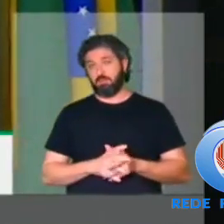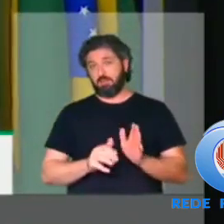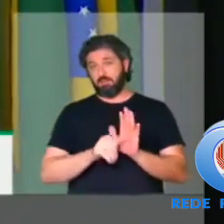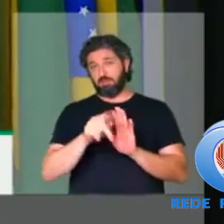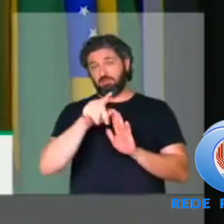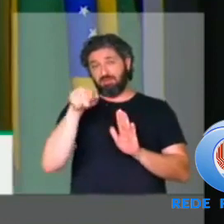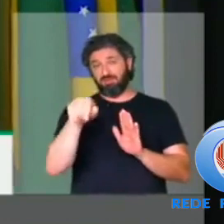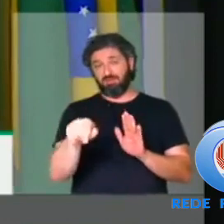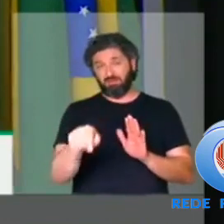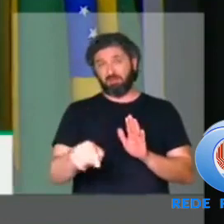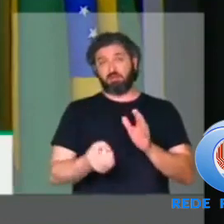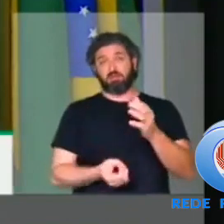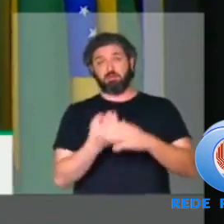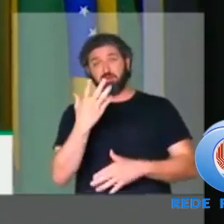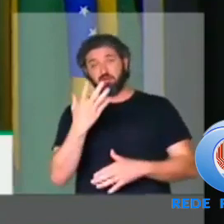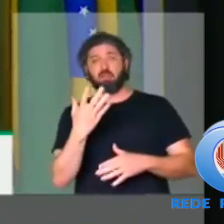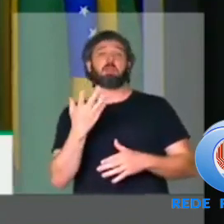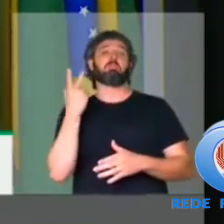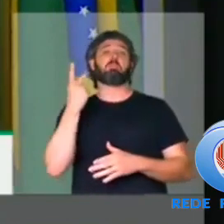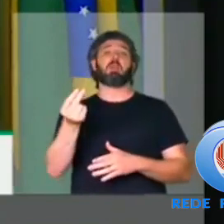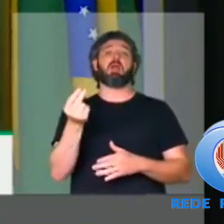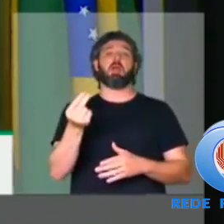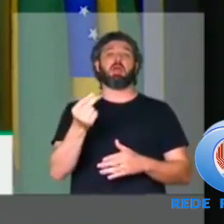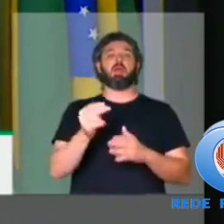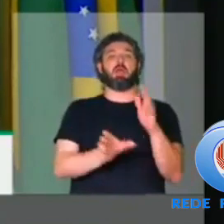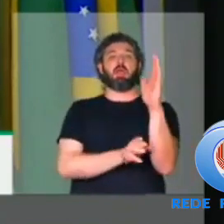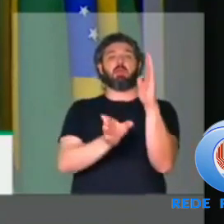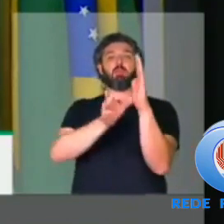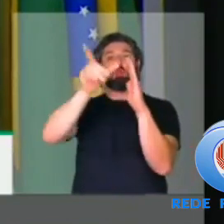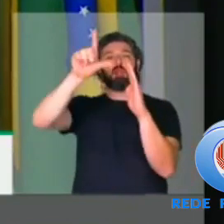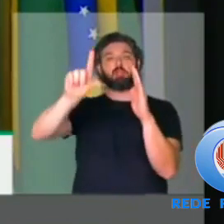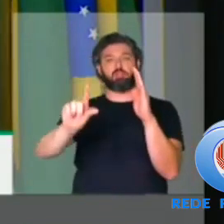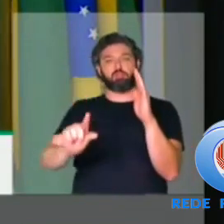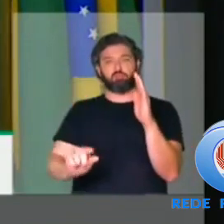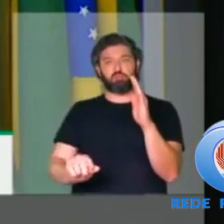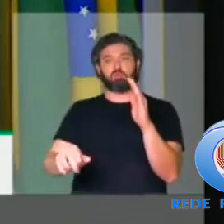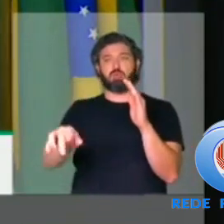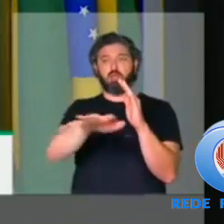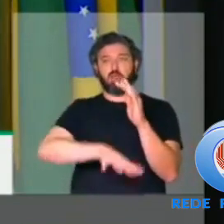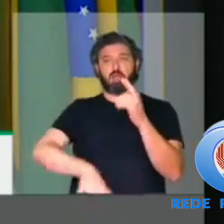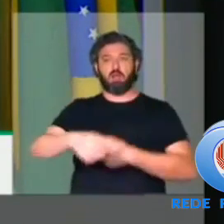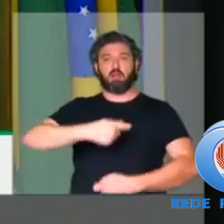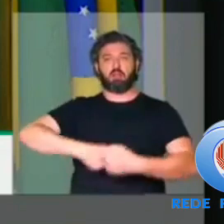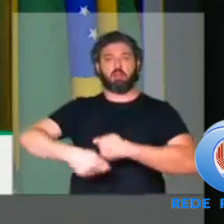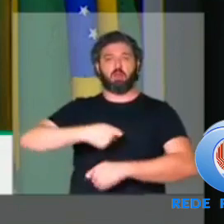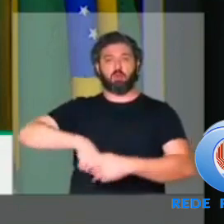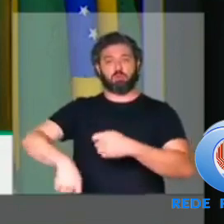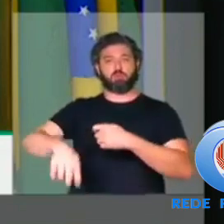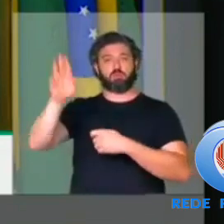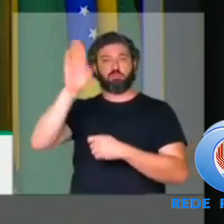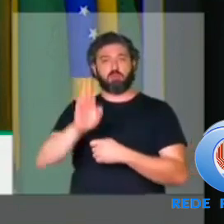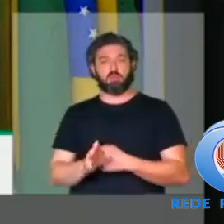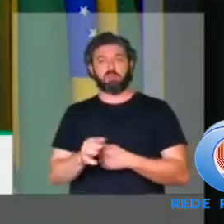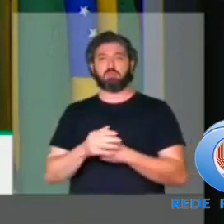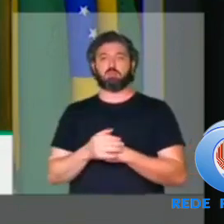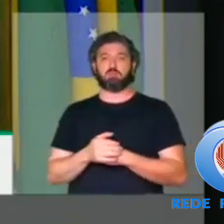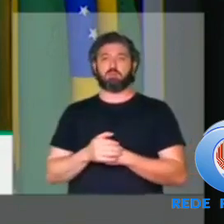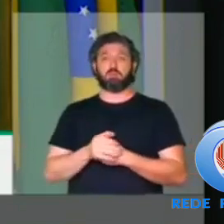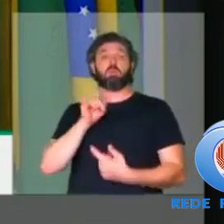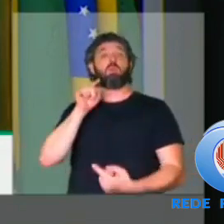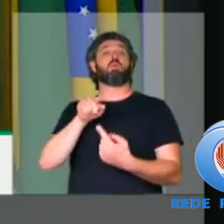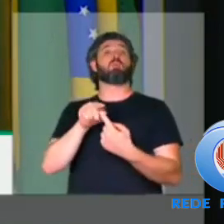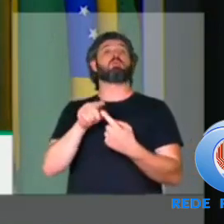Essa MP foi editada para desburocratizar o ambiente de negócios do país.